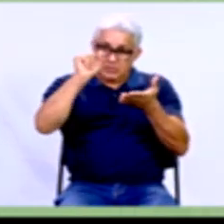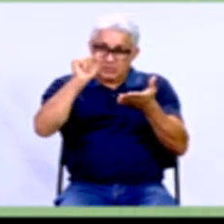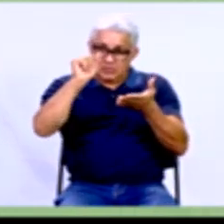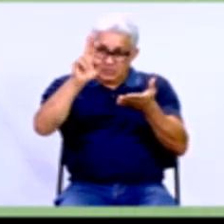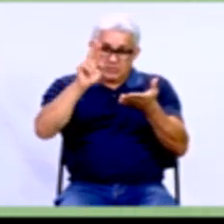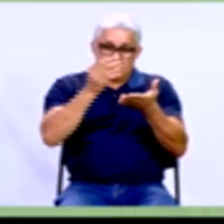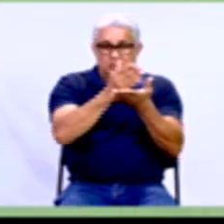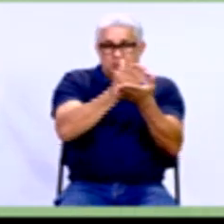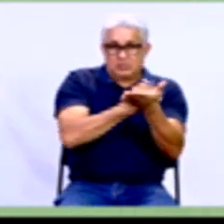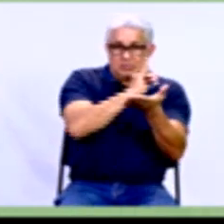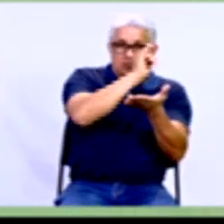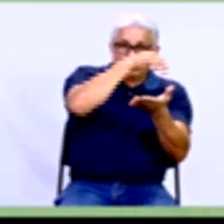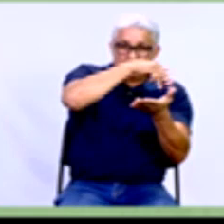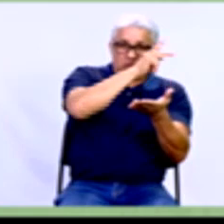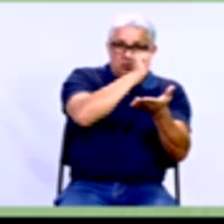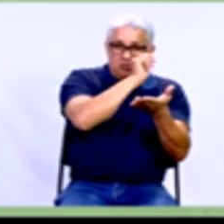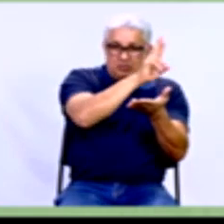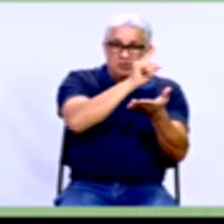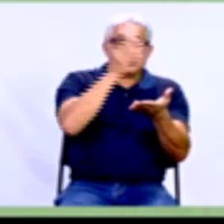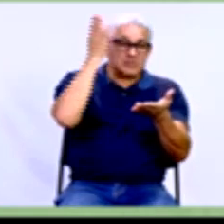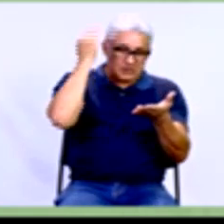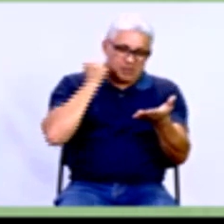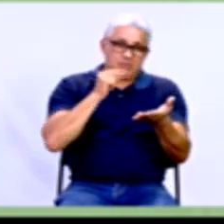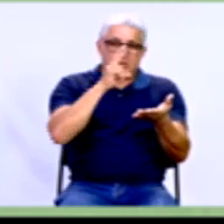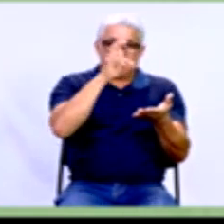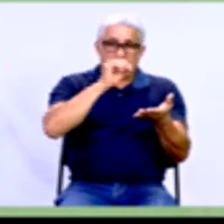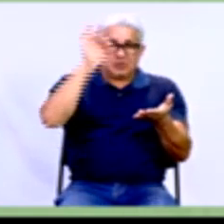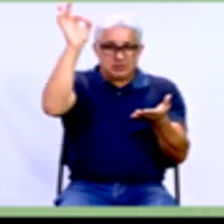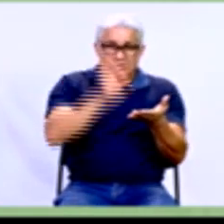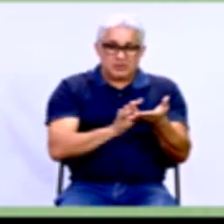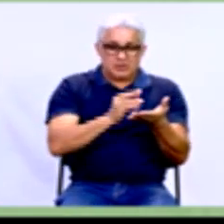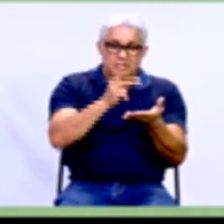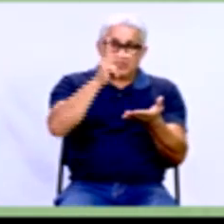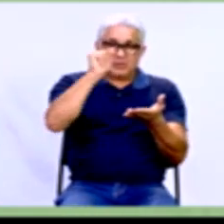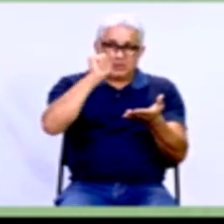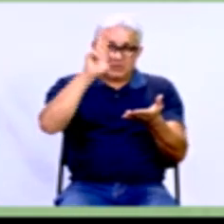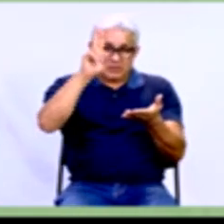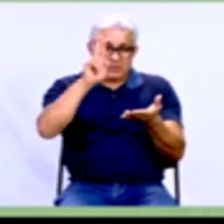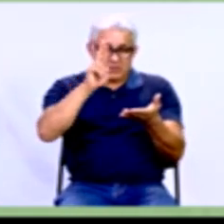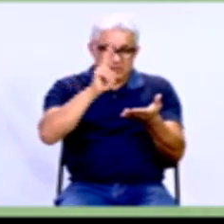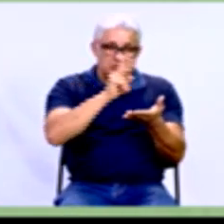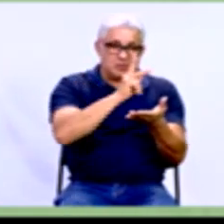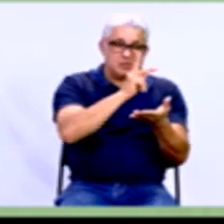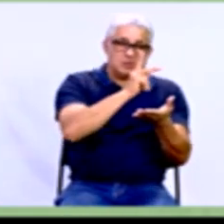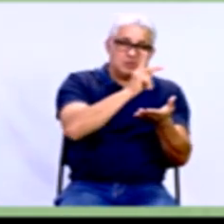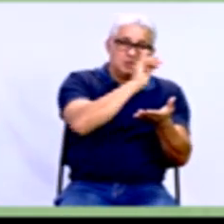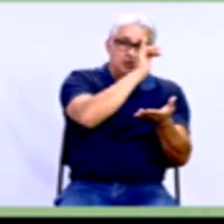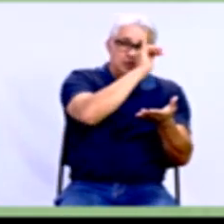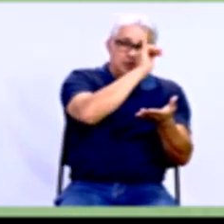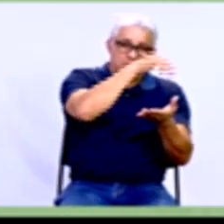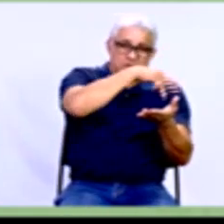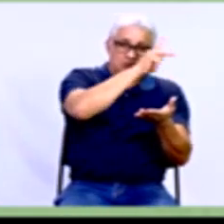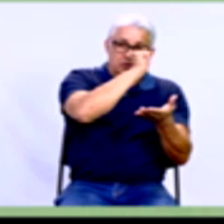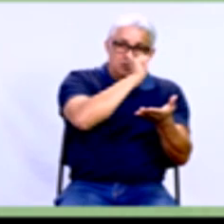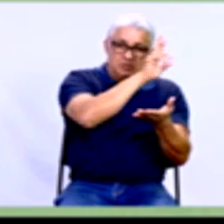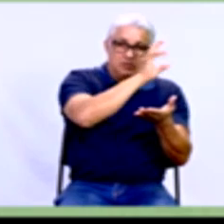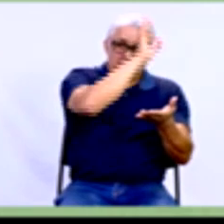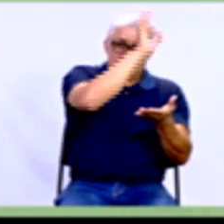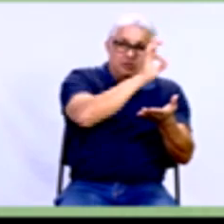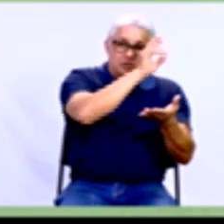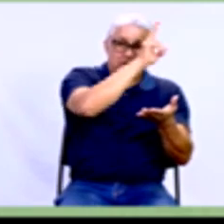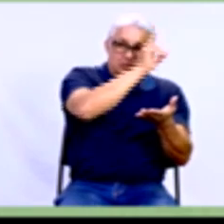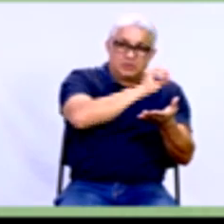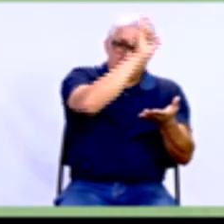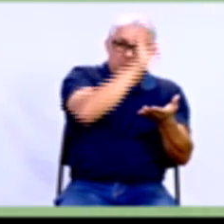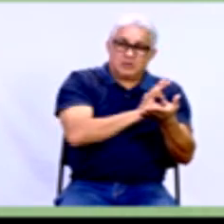gente já sabe que é 50% a probabilidade de dar par e 50% a probabilidade da ímpar. Ó, qual